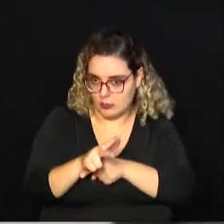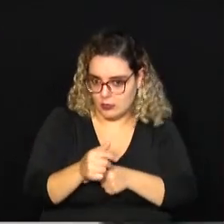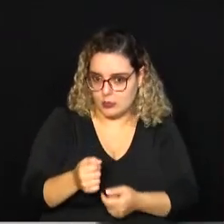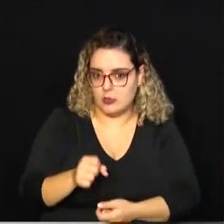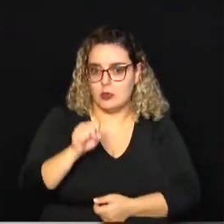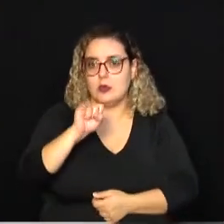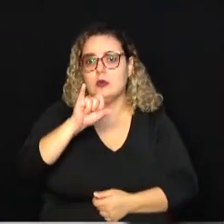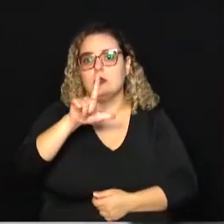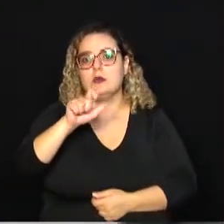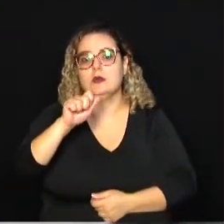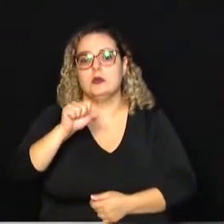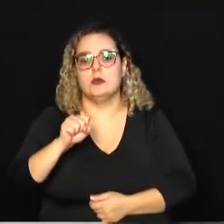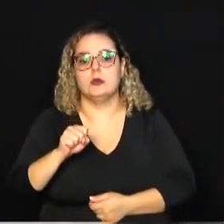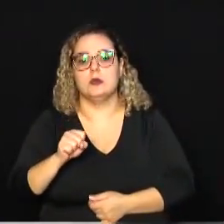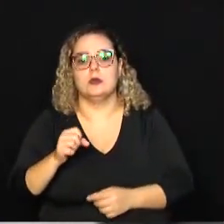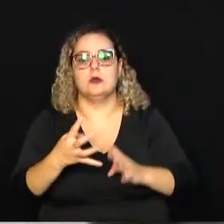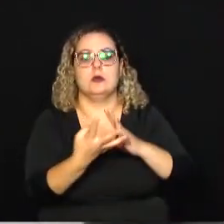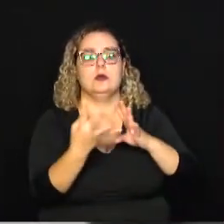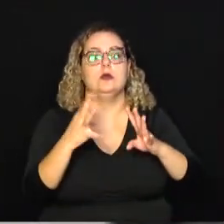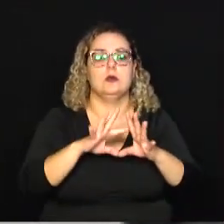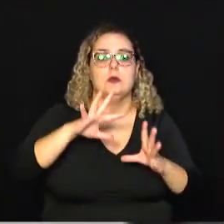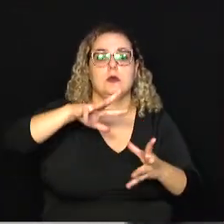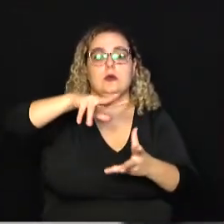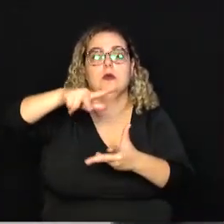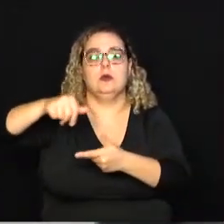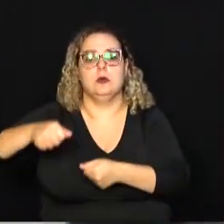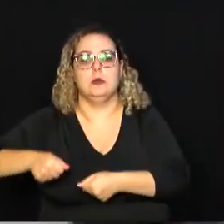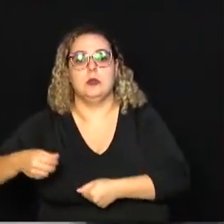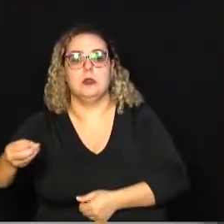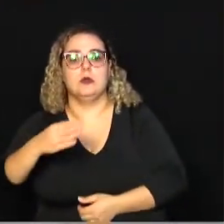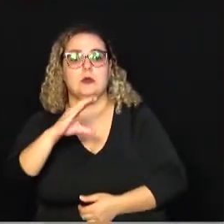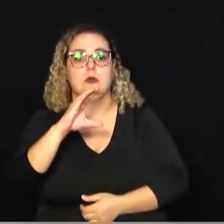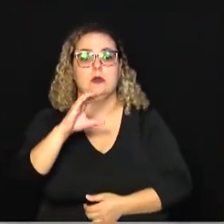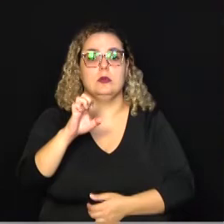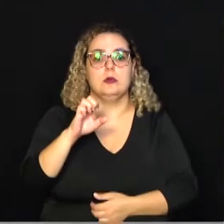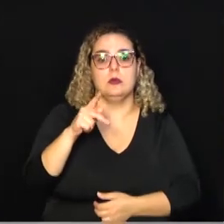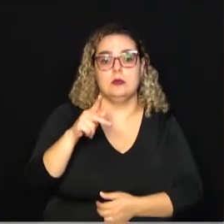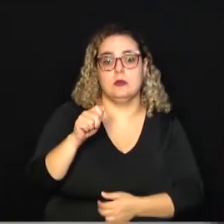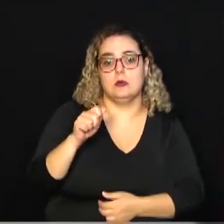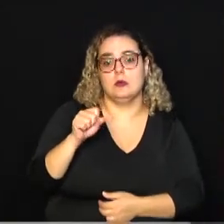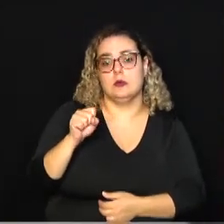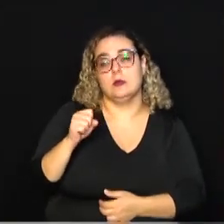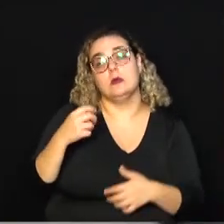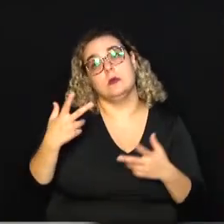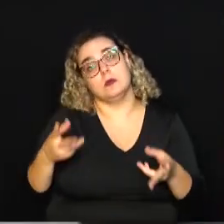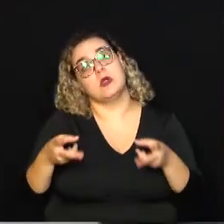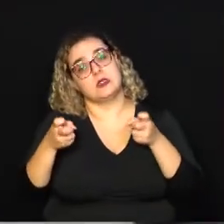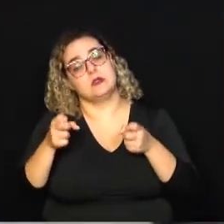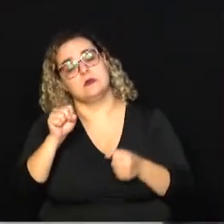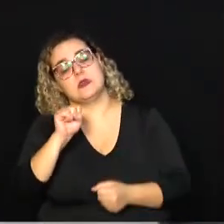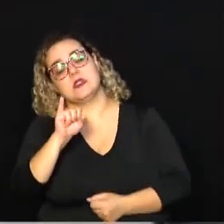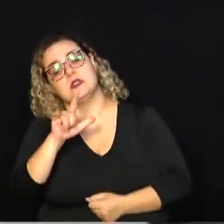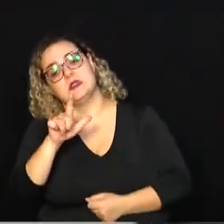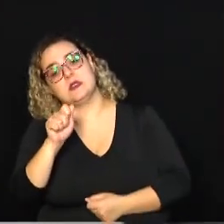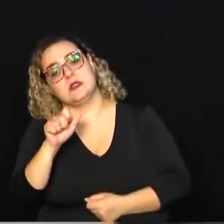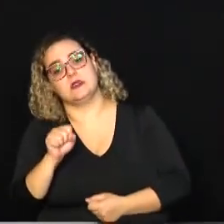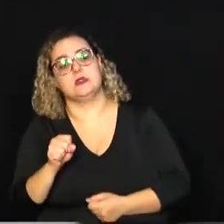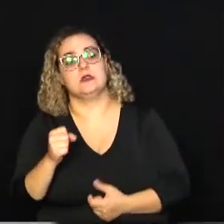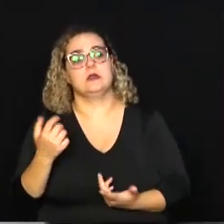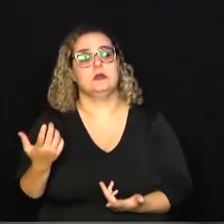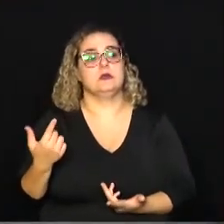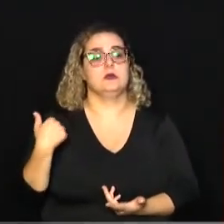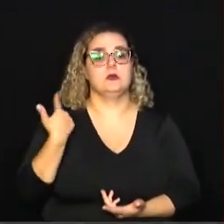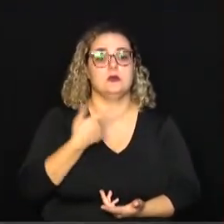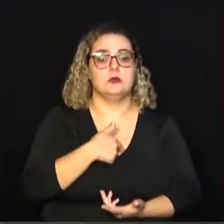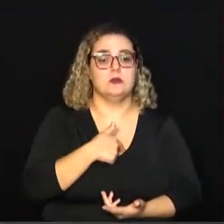fala do risco de isolamento mundial pelas novas cepas. Veja, Silas, nós corremos risco de isolamento mundial, antes de mais